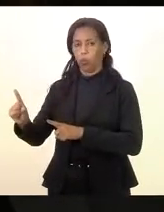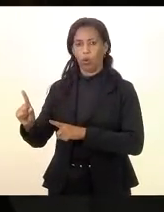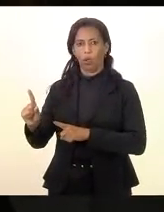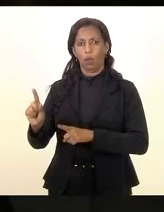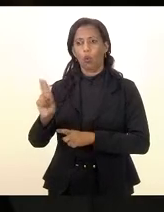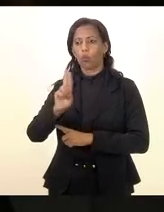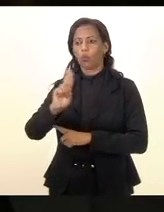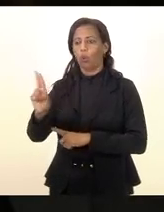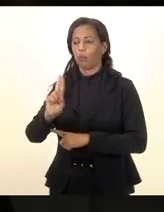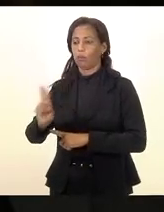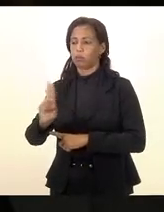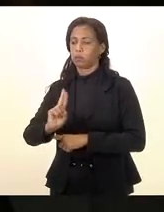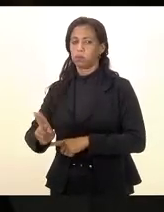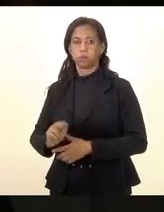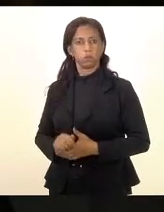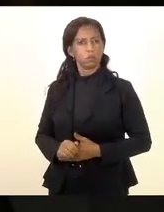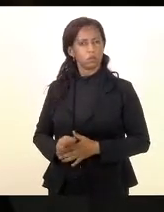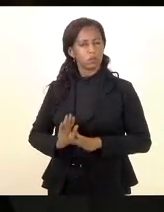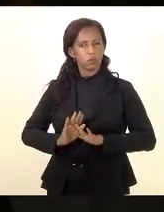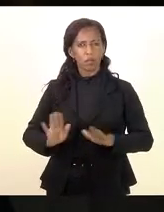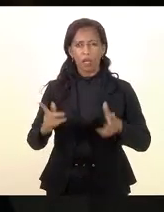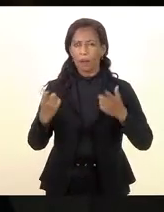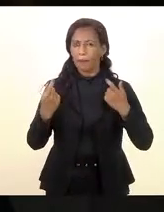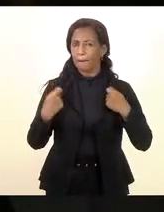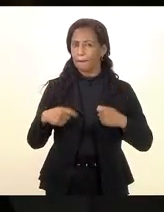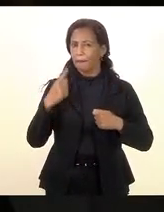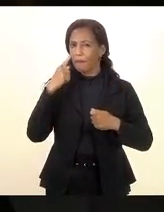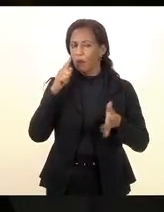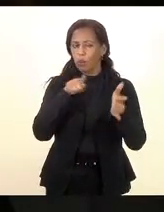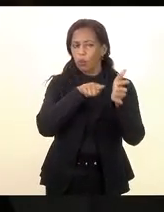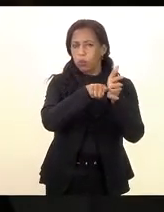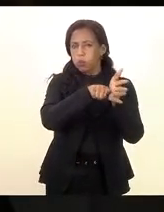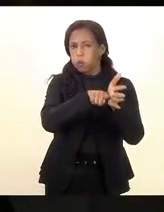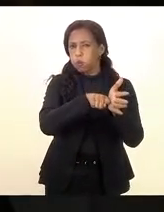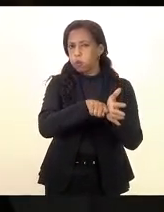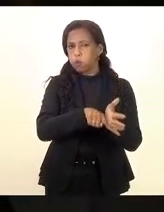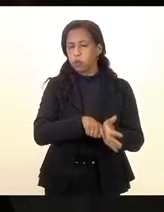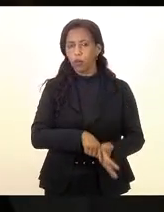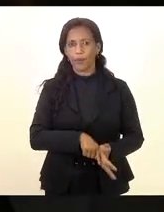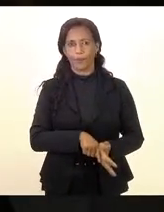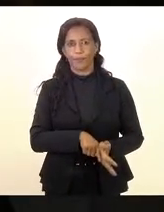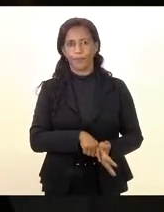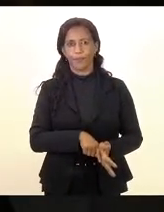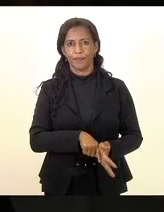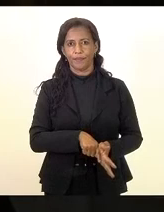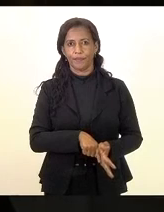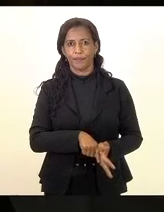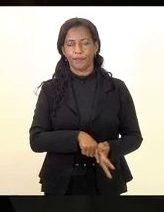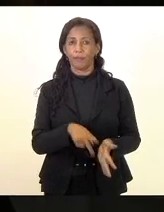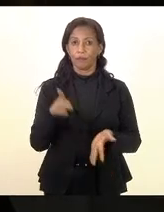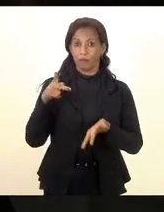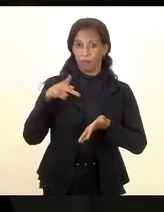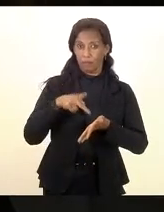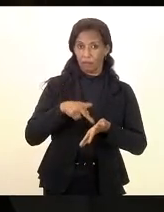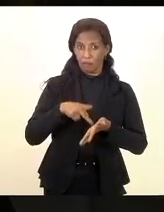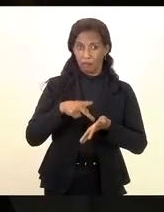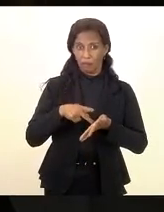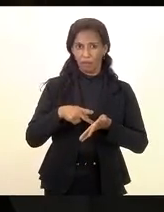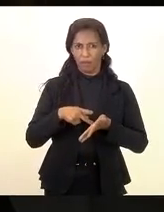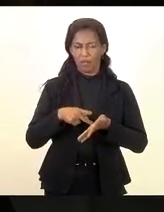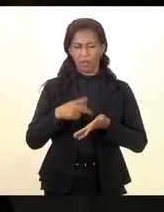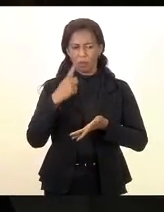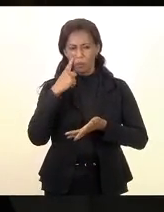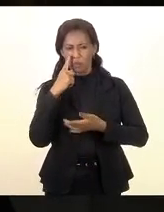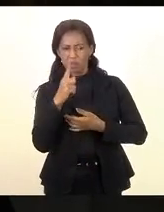pessoas nós precisamos apurar tudo isso a fundo para que realmente possamos passar a limpo